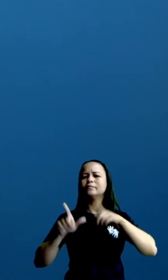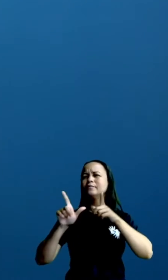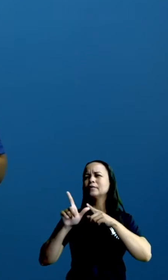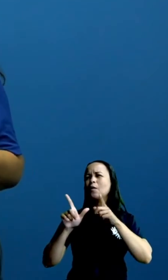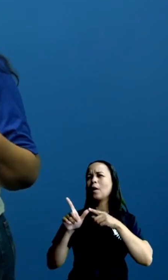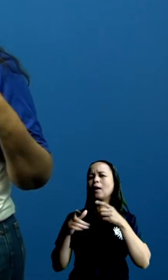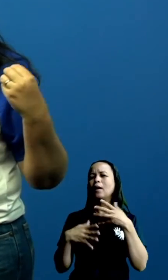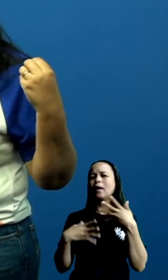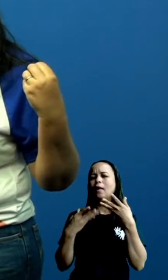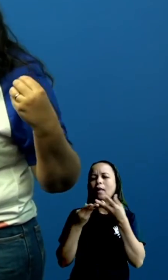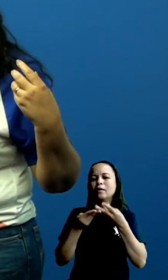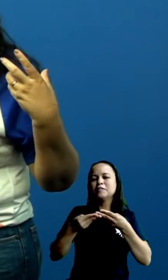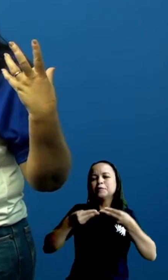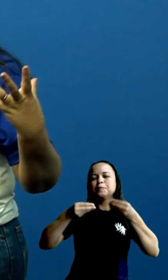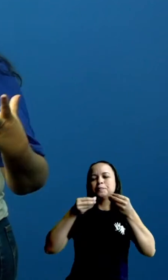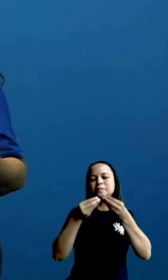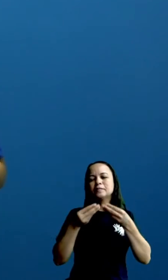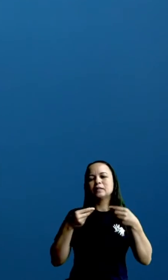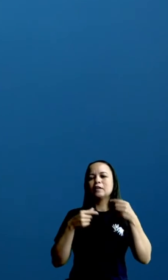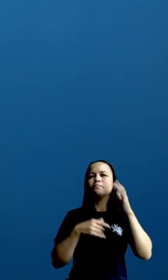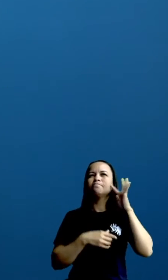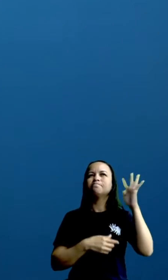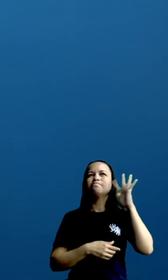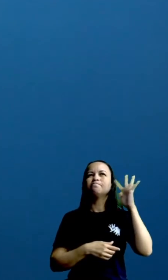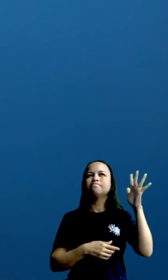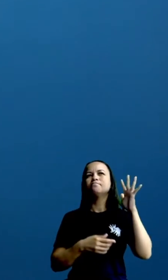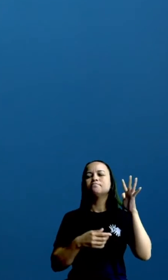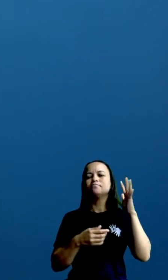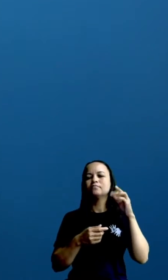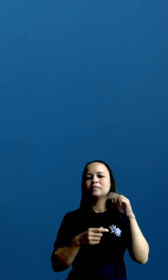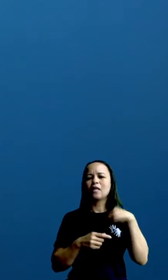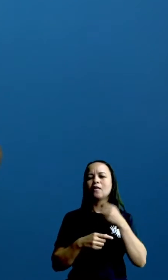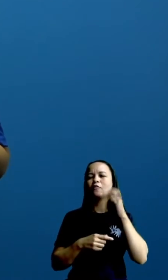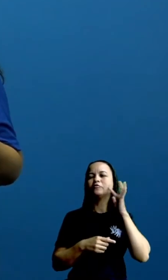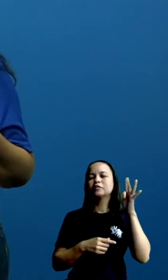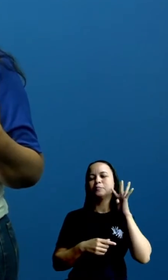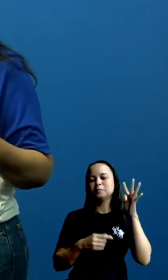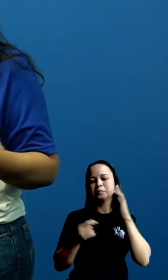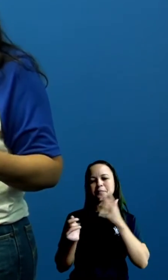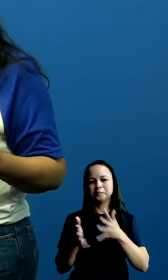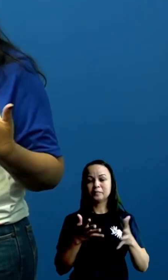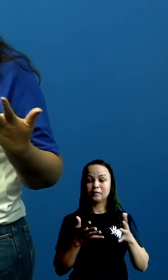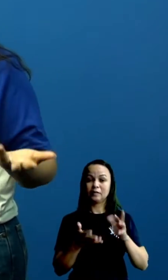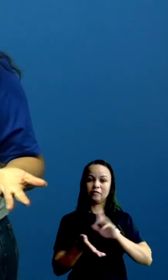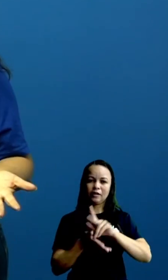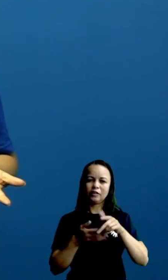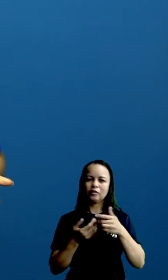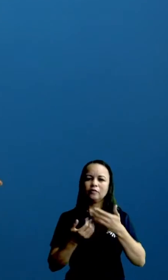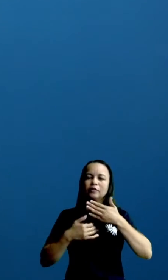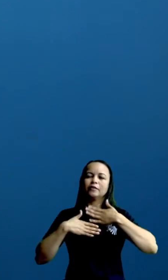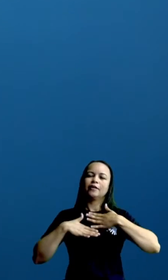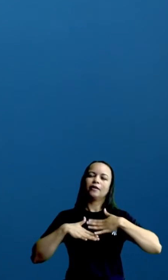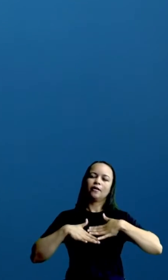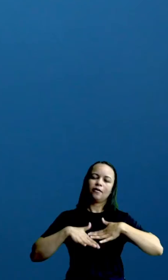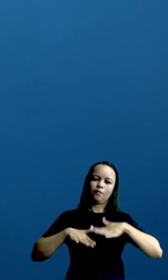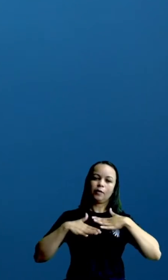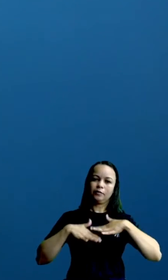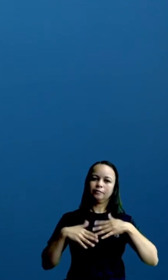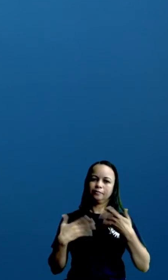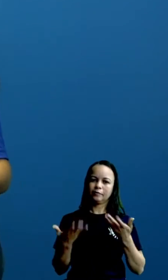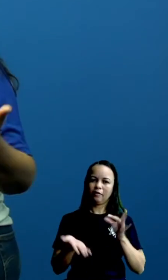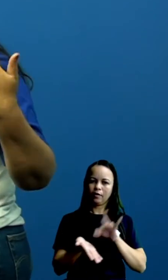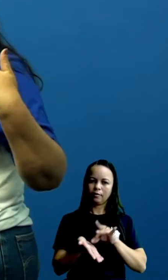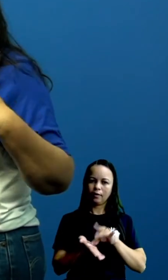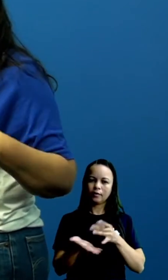tem uma letra mas é de reflexão a gente viaja e muitas vezes a gente fica até calmo não é isso